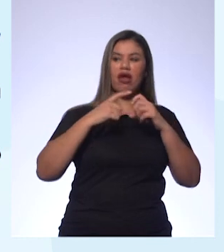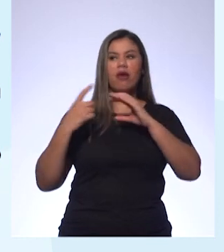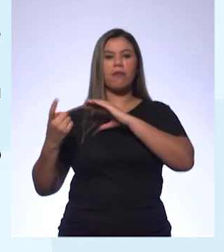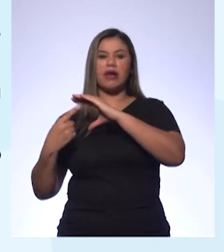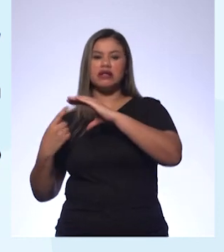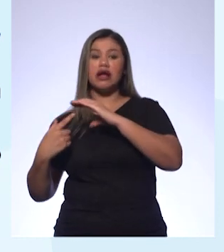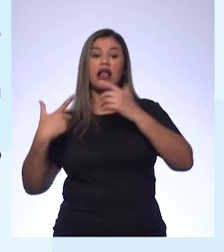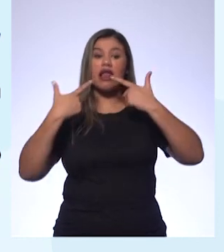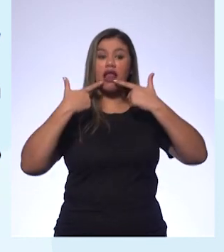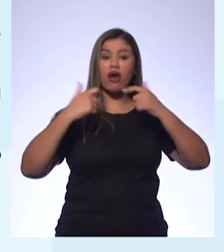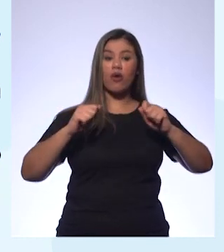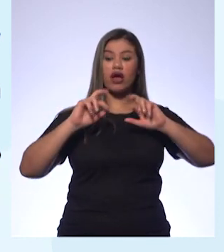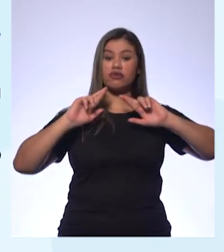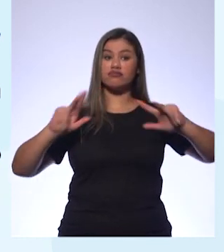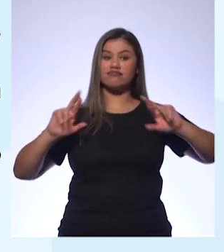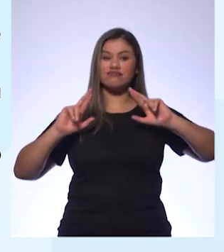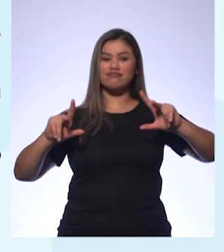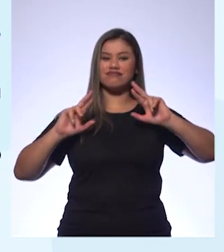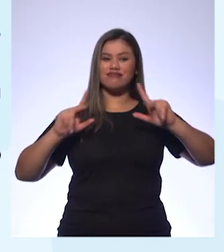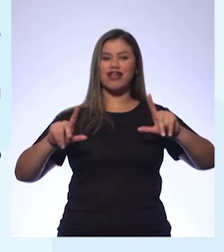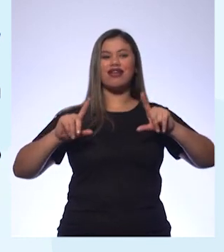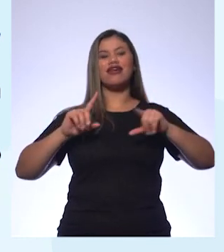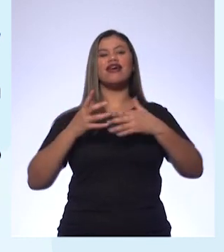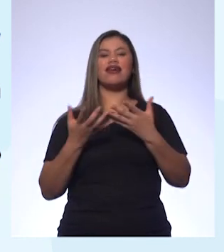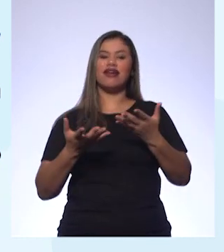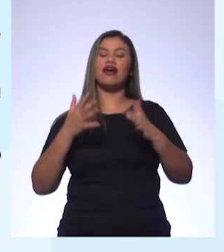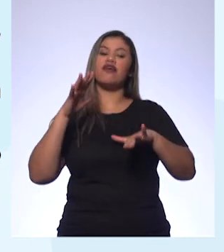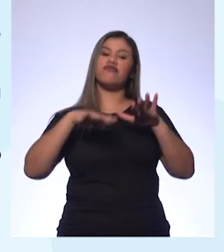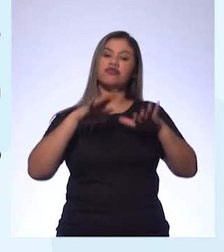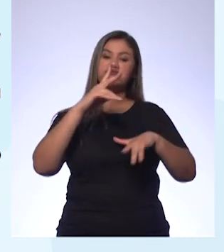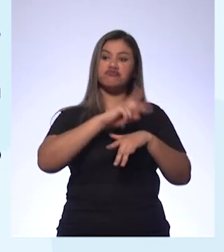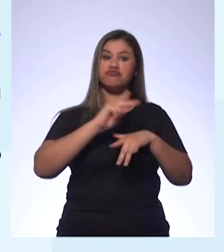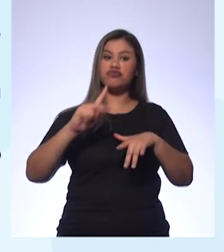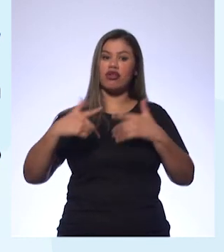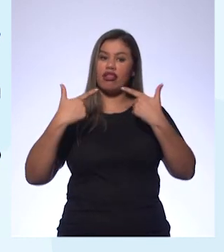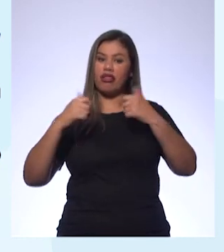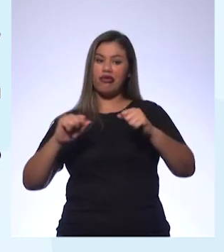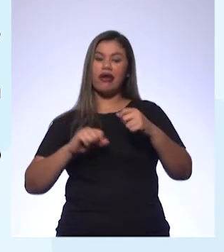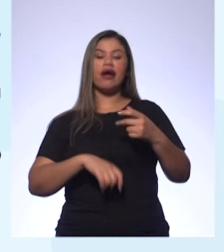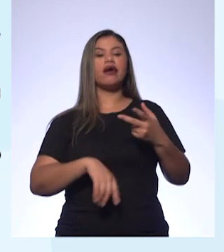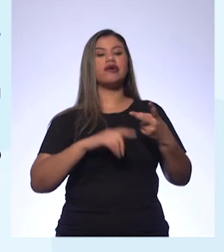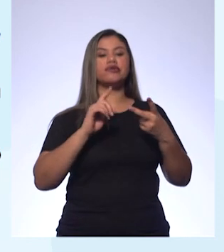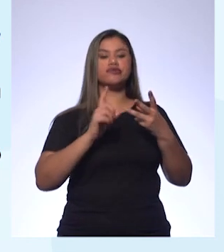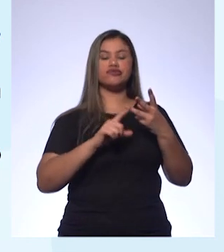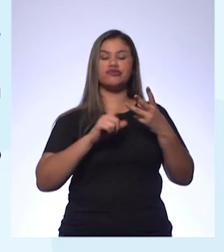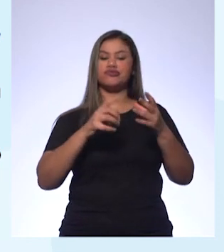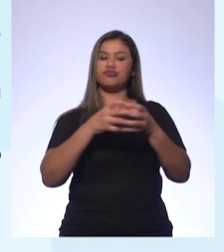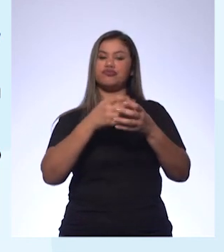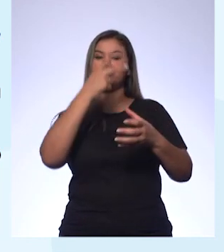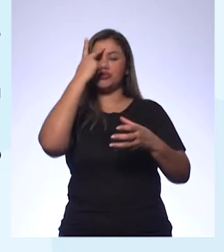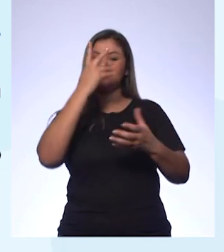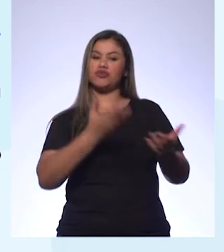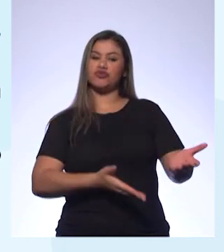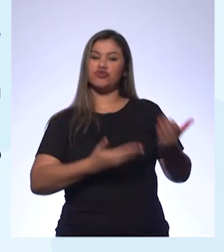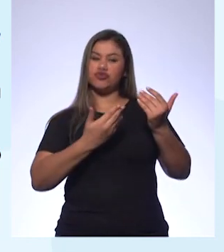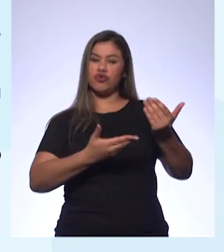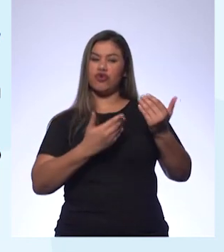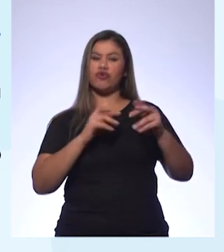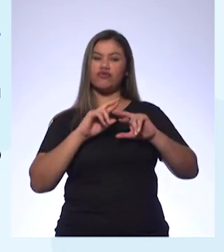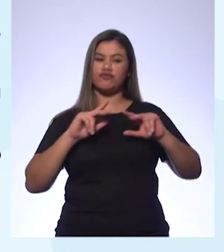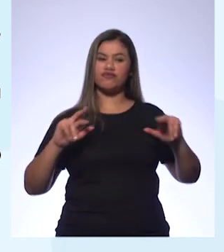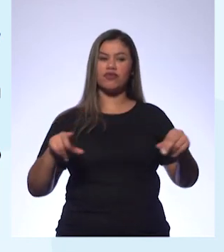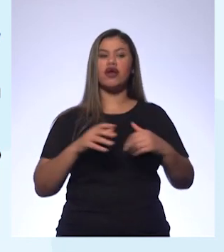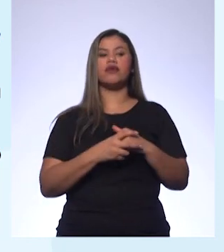que aí tem uma linguagem médica, mas pode ser, de repente, um grupo de professores, um grupo de pessoas mais jovens, que aí entra nos grupos etários.